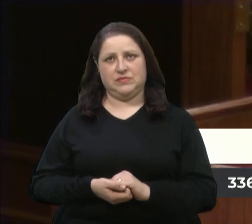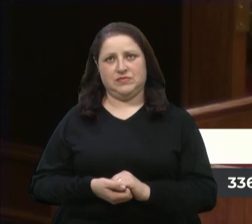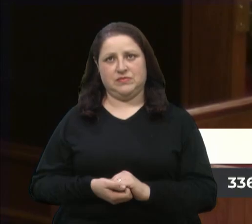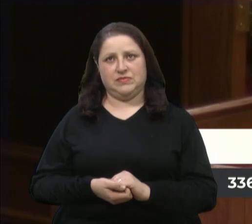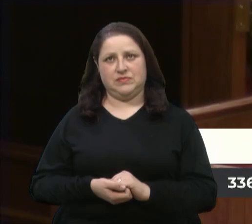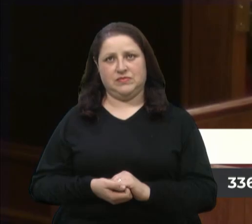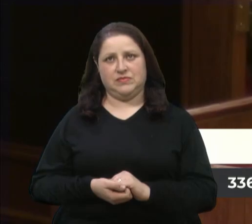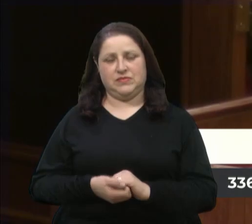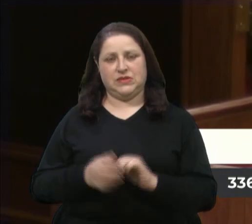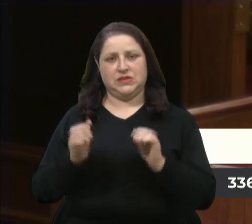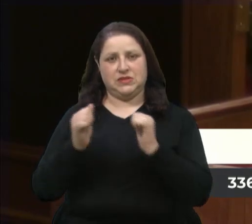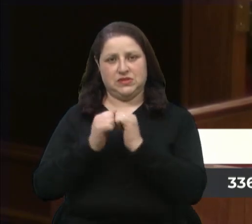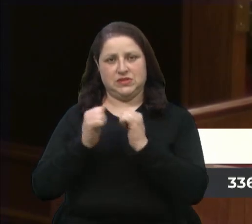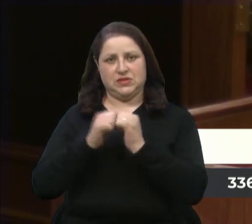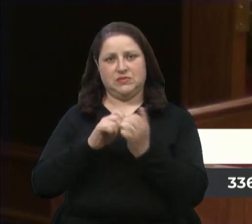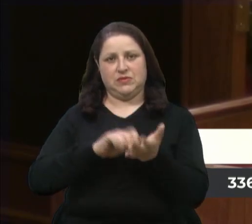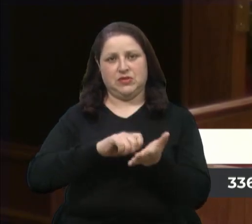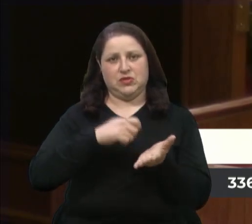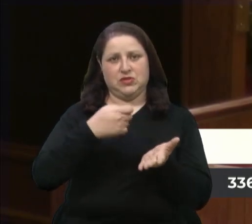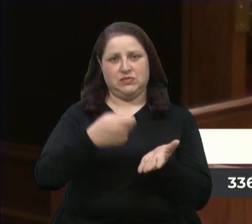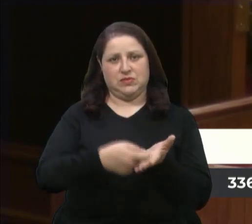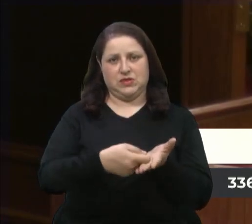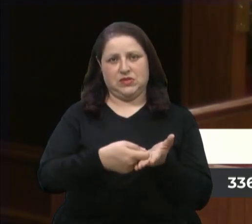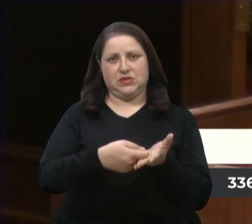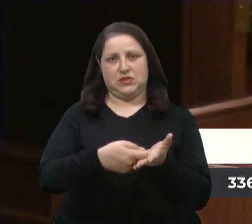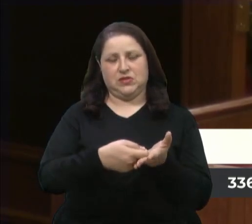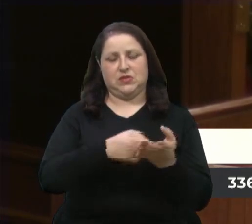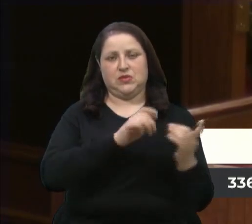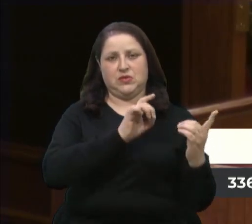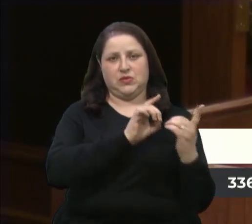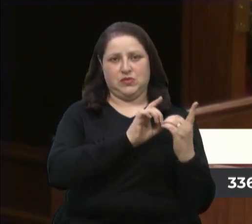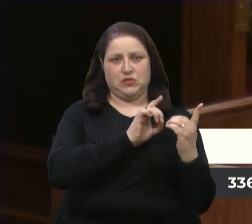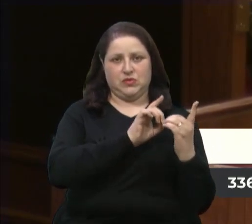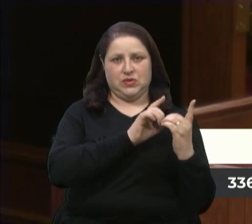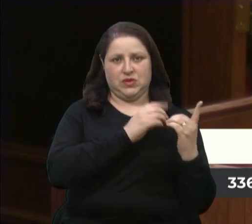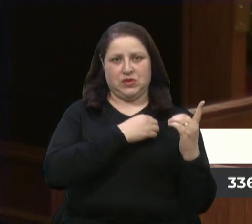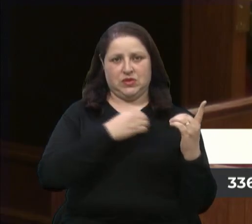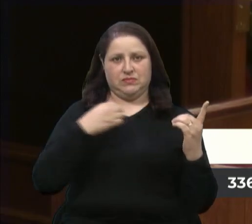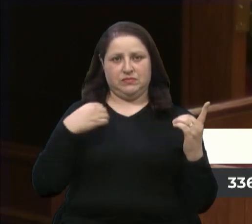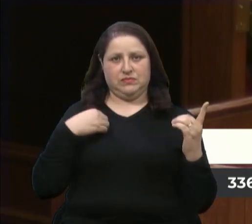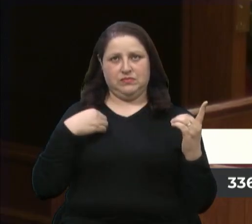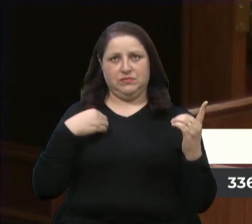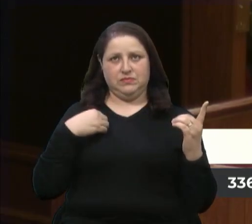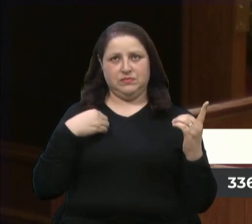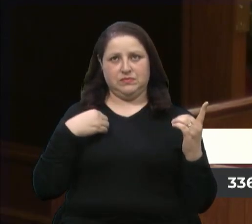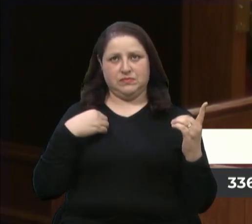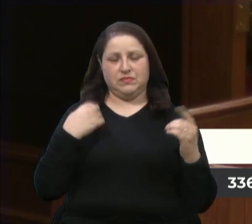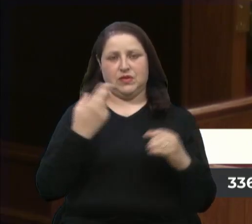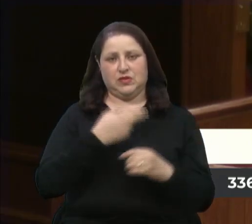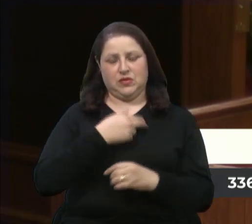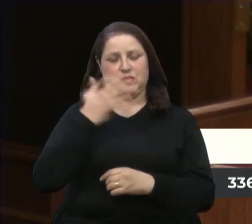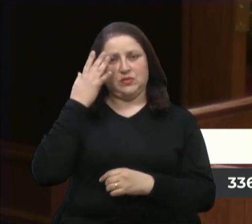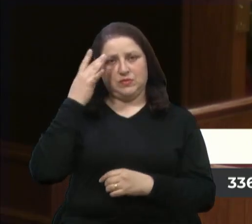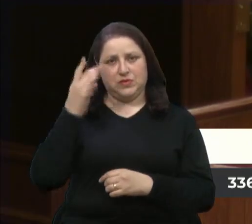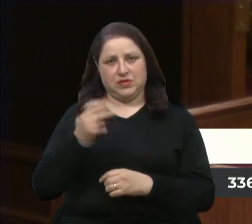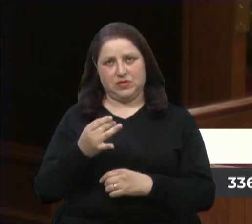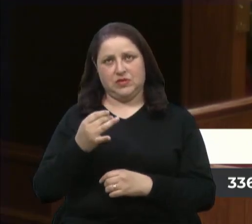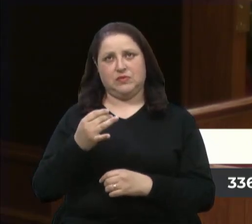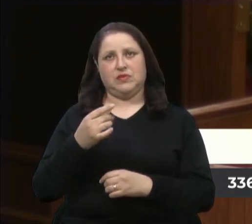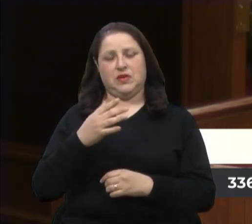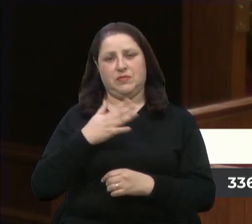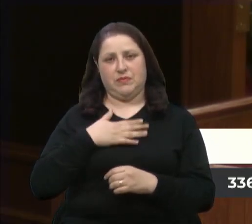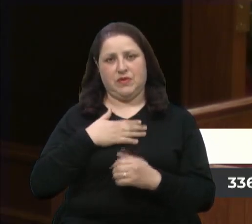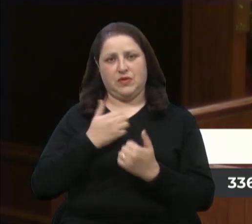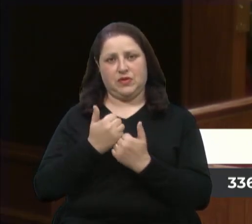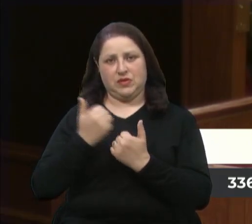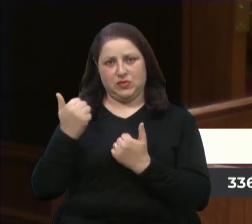O sistema de agendamento de consulta, por nós entender, com a minha assessoria,